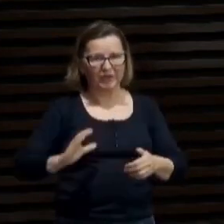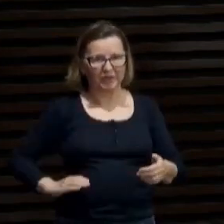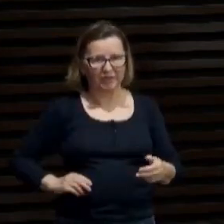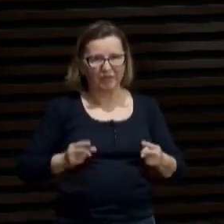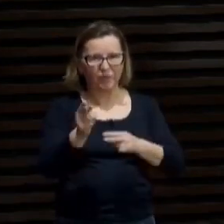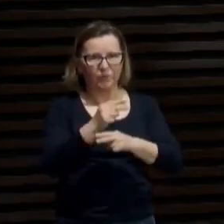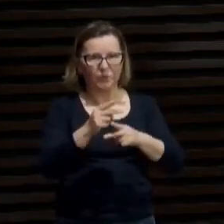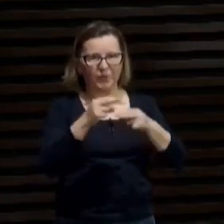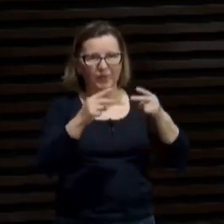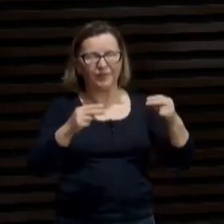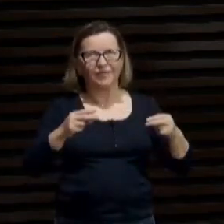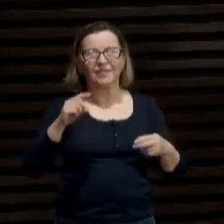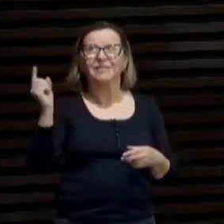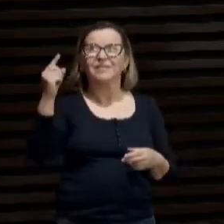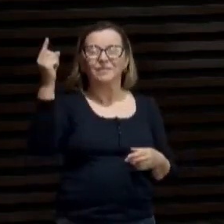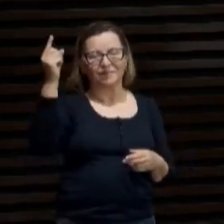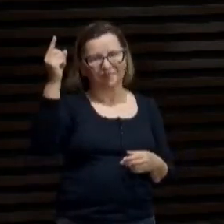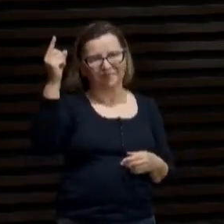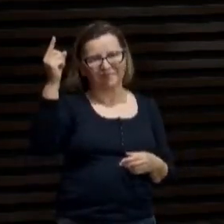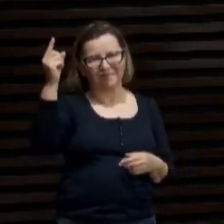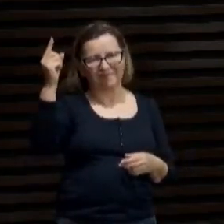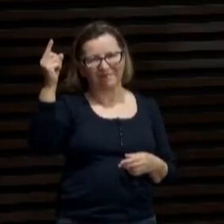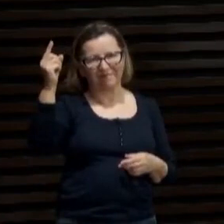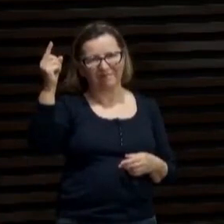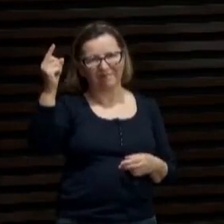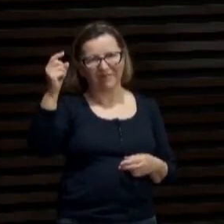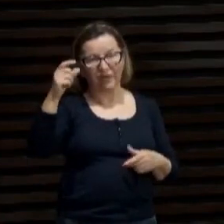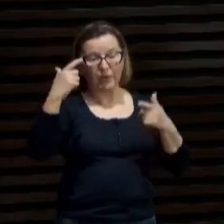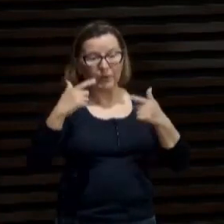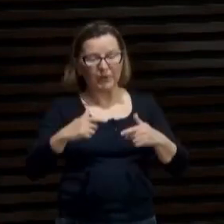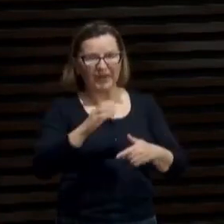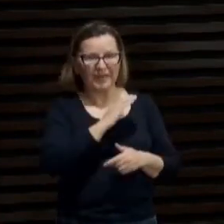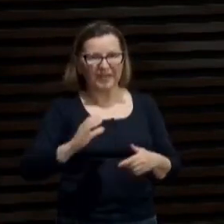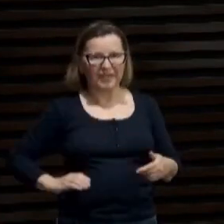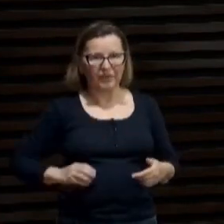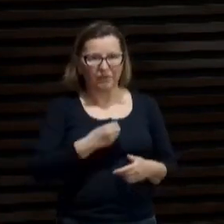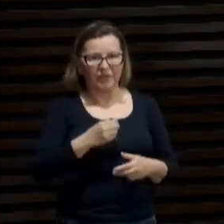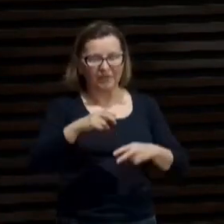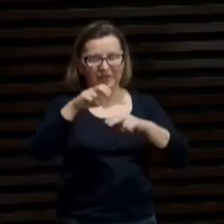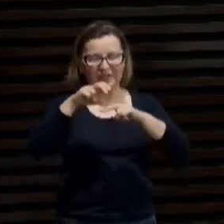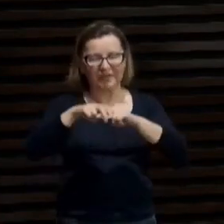buscai as coisas lá do alto, onde Cristo vive e está assentado à direita de Deus.